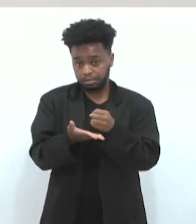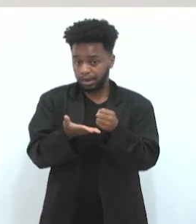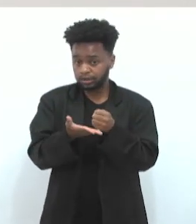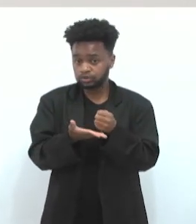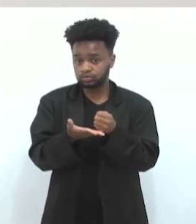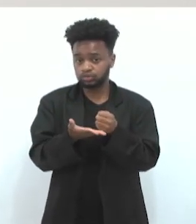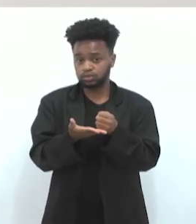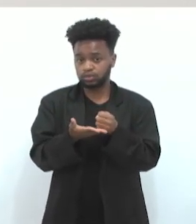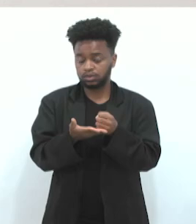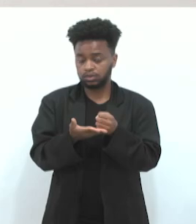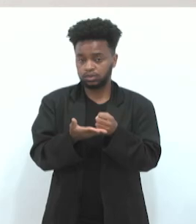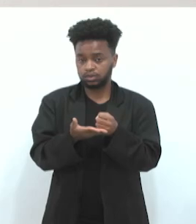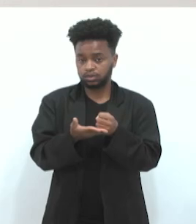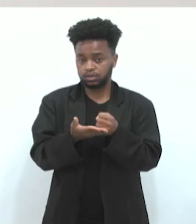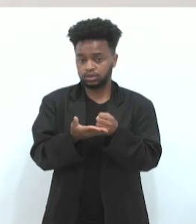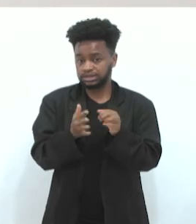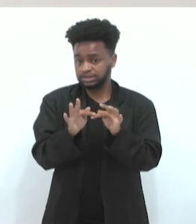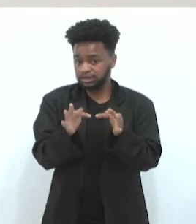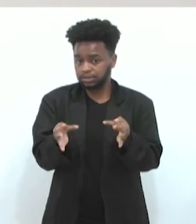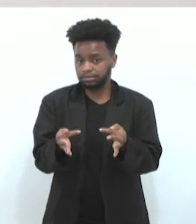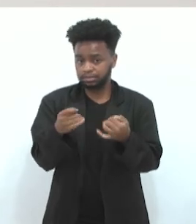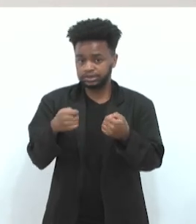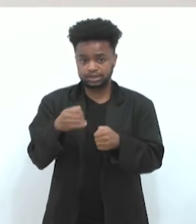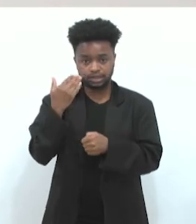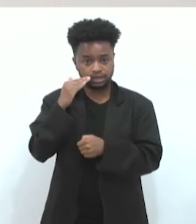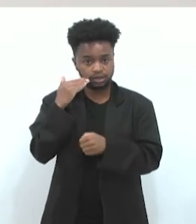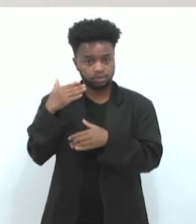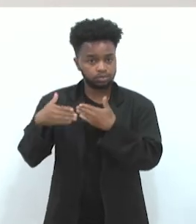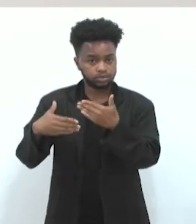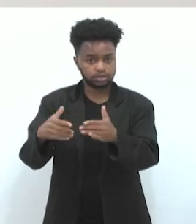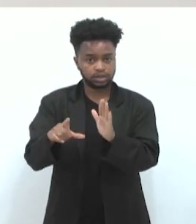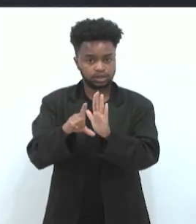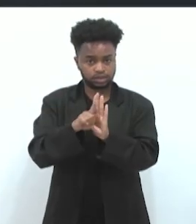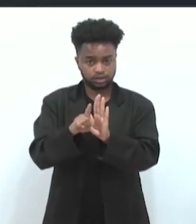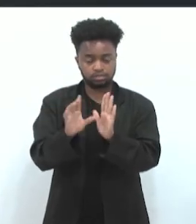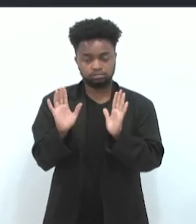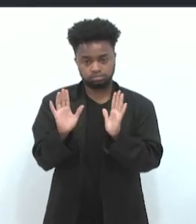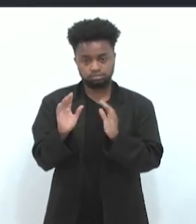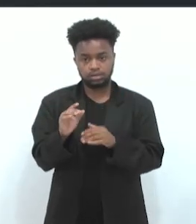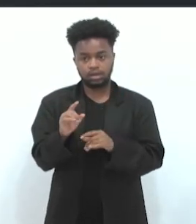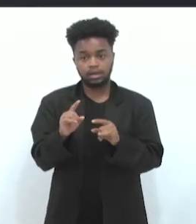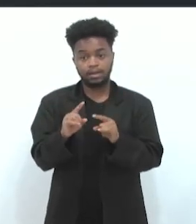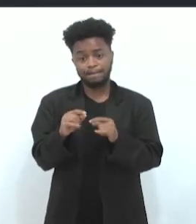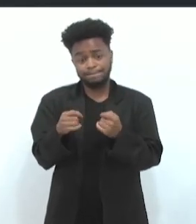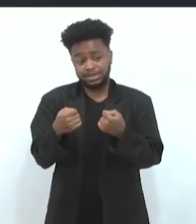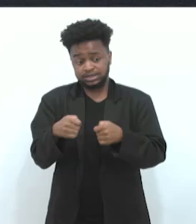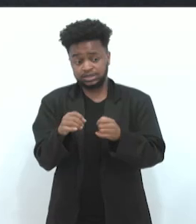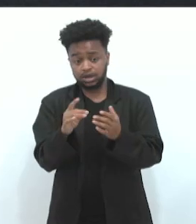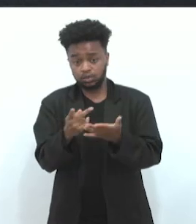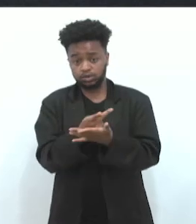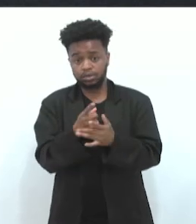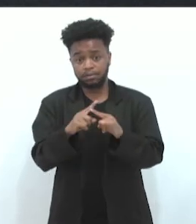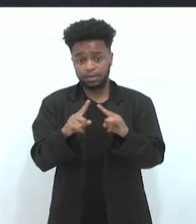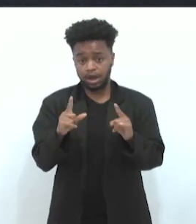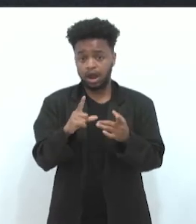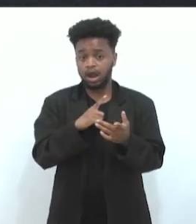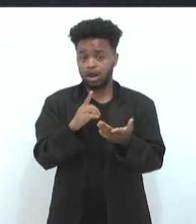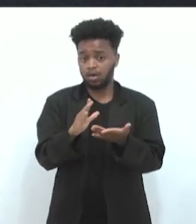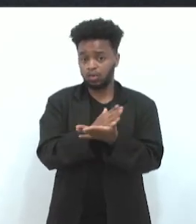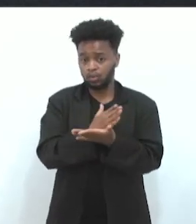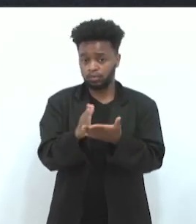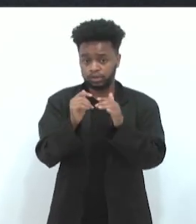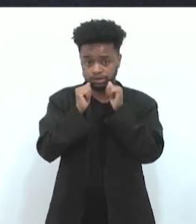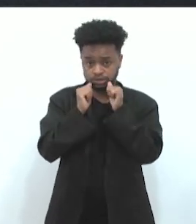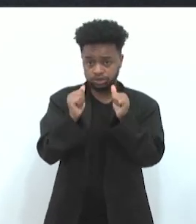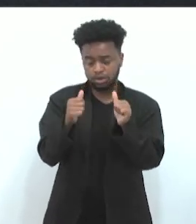gente precisa entender de um processo legislativo. Deveria ter, mas assim, falando português muito claro, tem assessorias que, com todo respeito a todos os